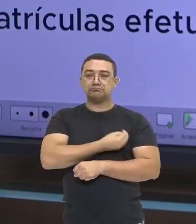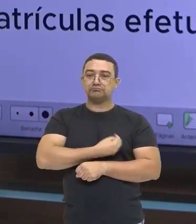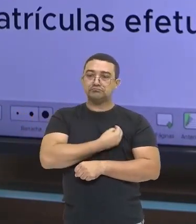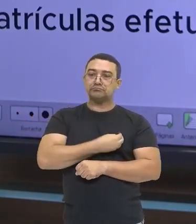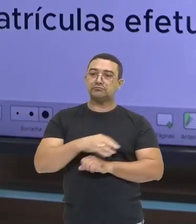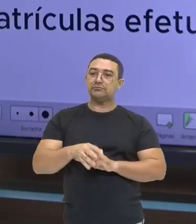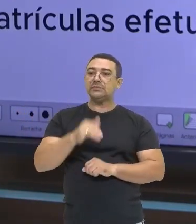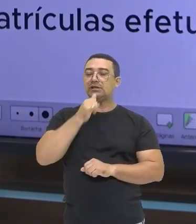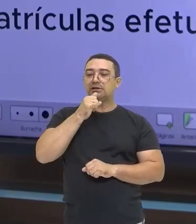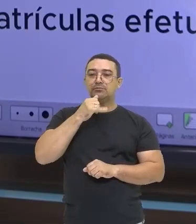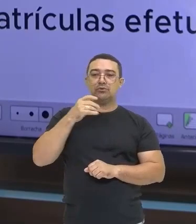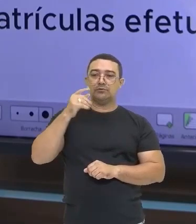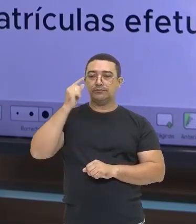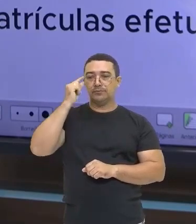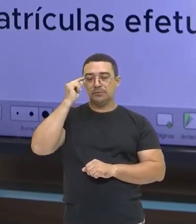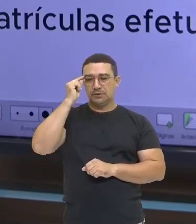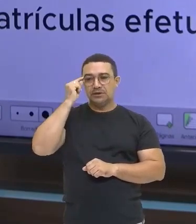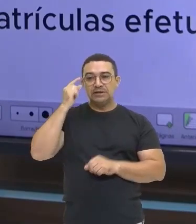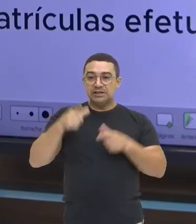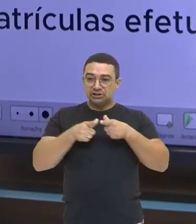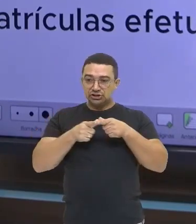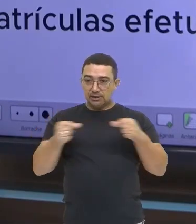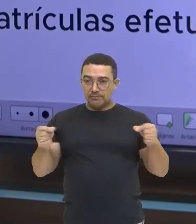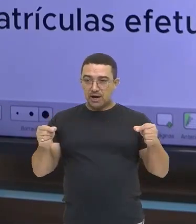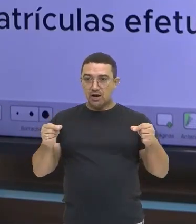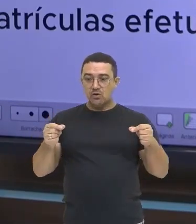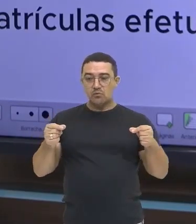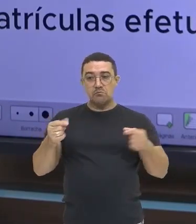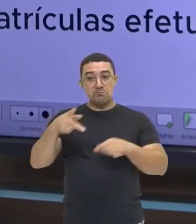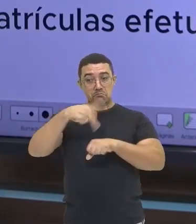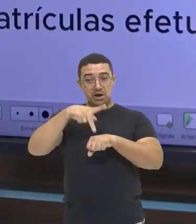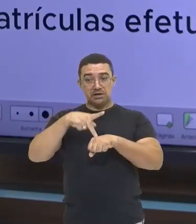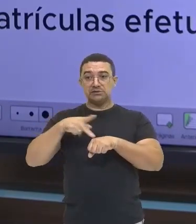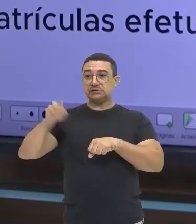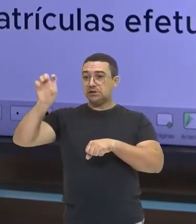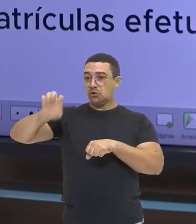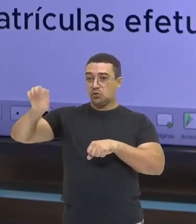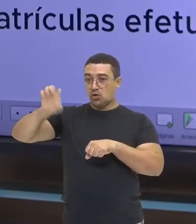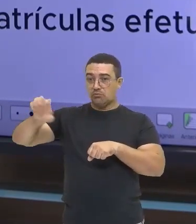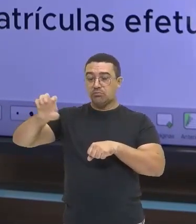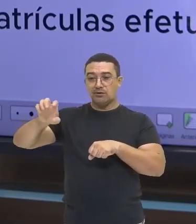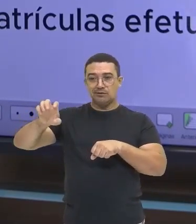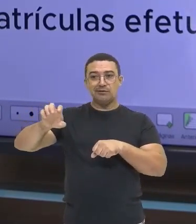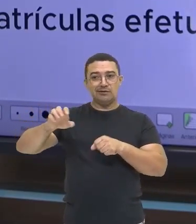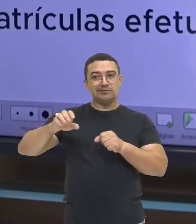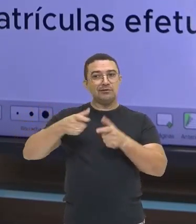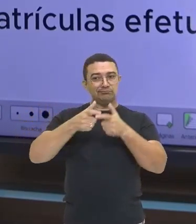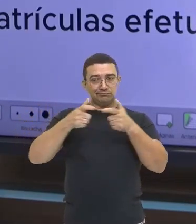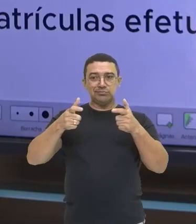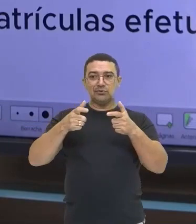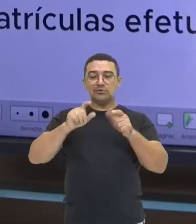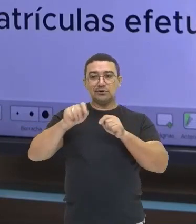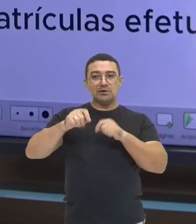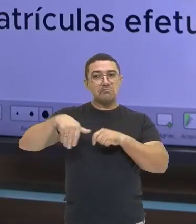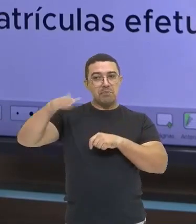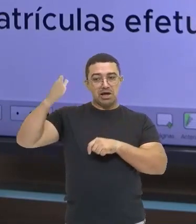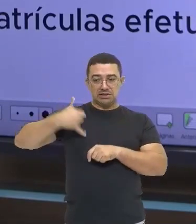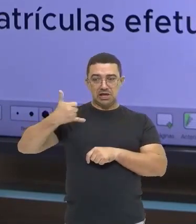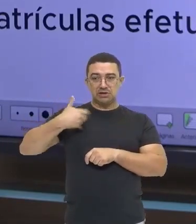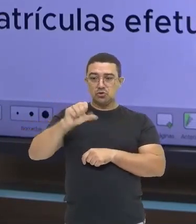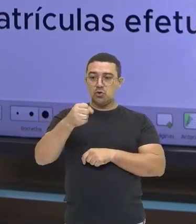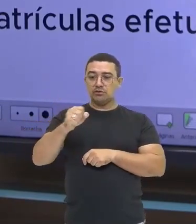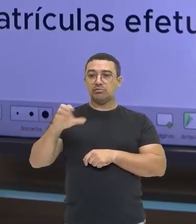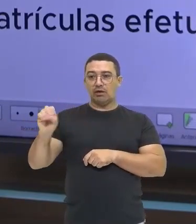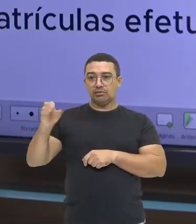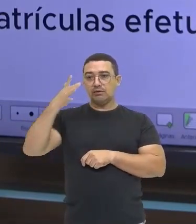Japão, países europeus, que a expectativa de vida ultrapassa os 80 anos e chega até os 90 anos. Então, o